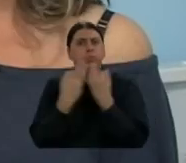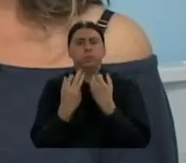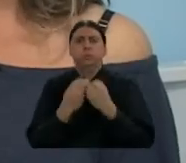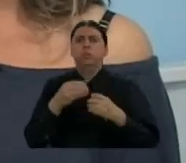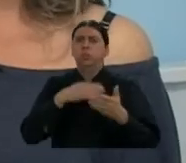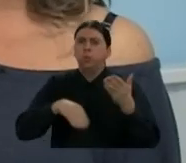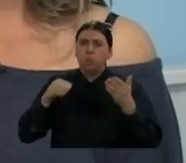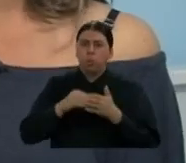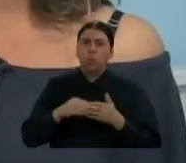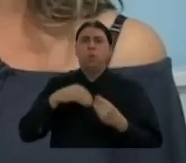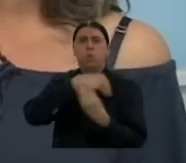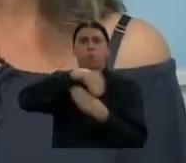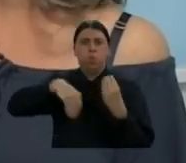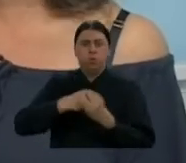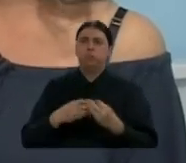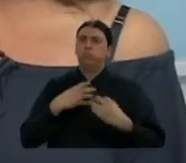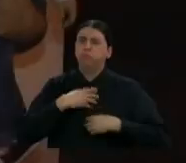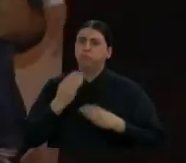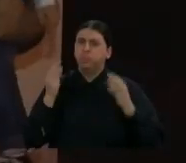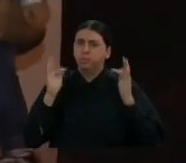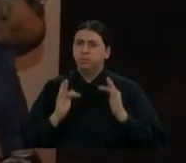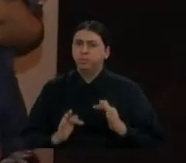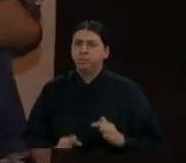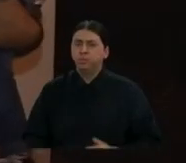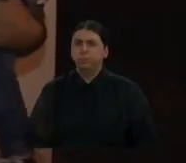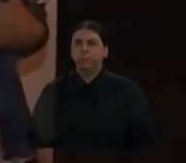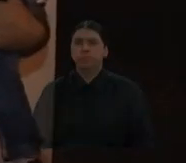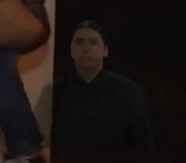e a gente se sente muito feliz